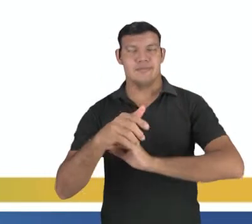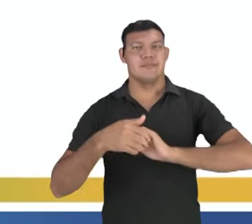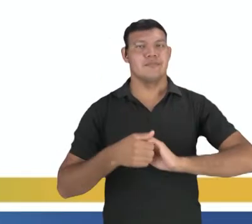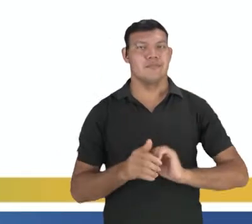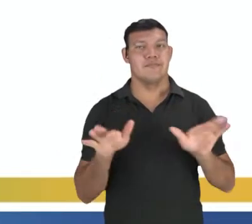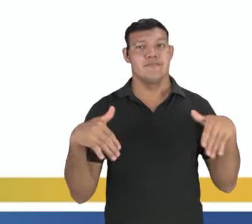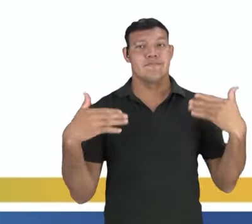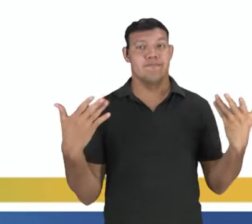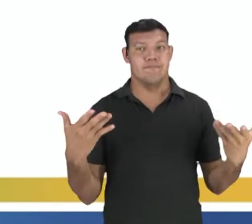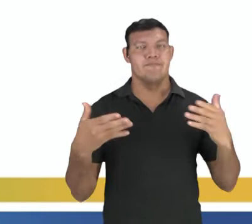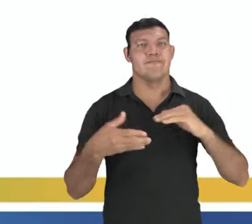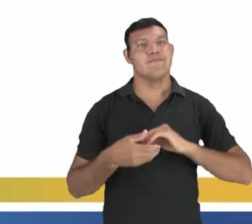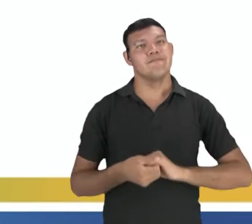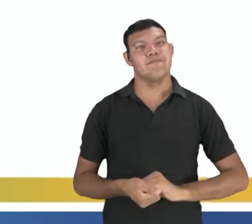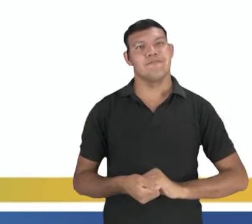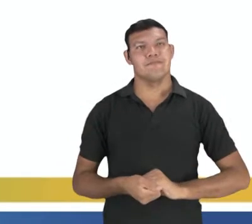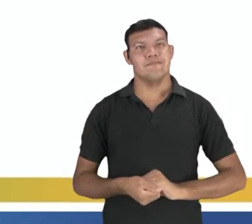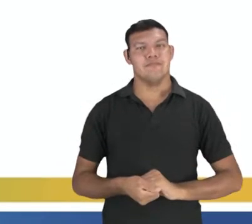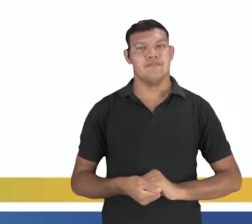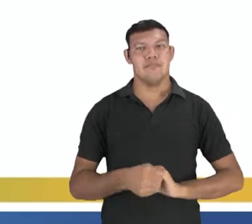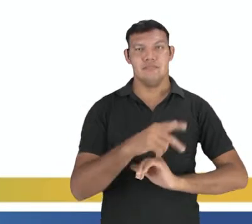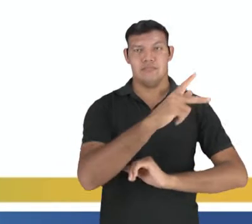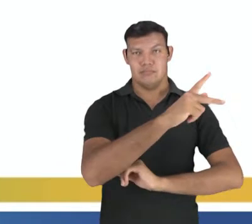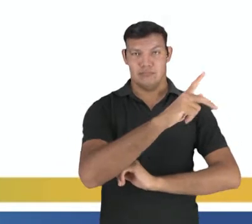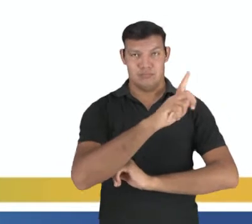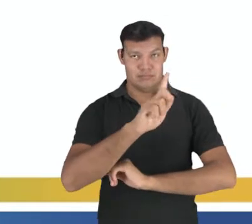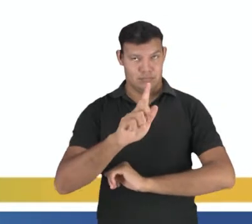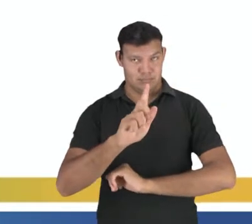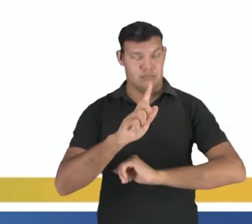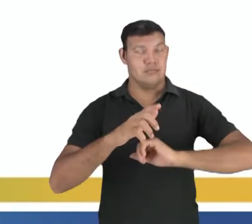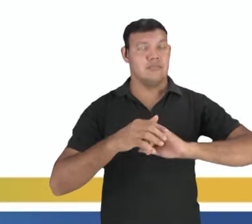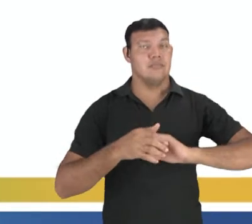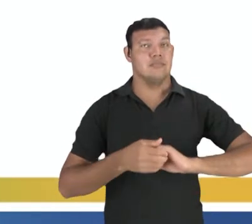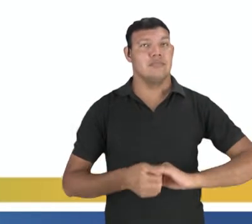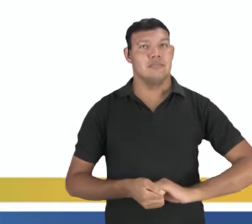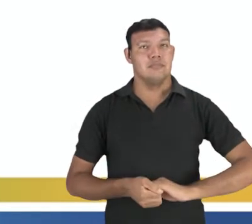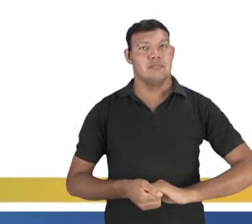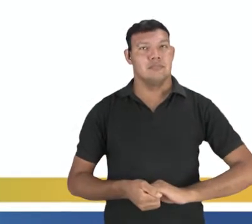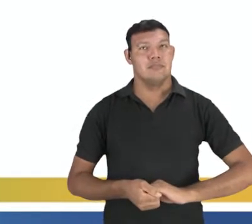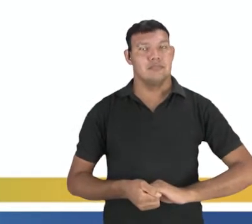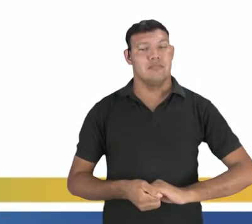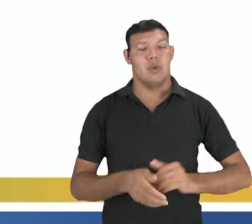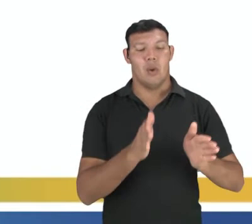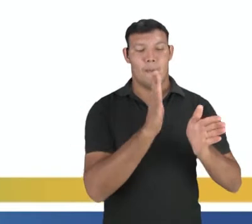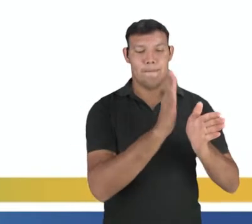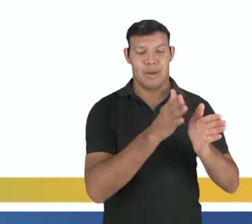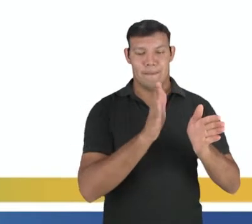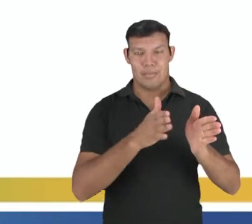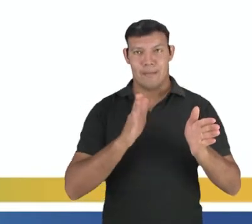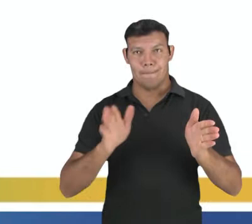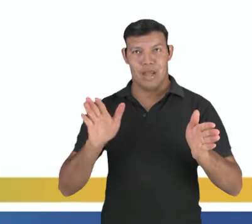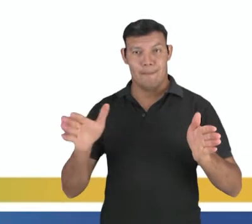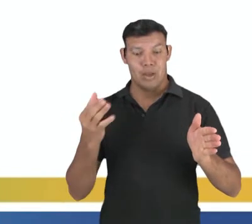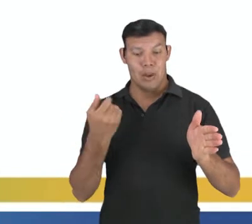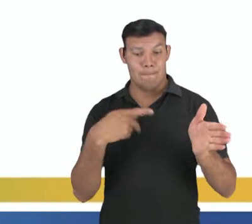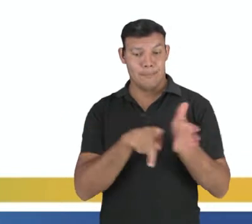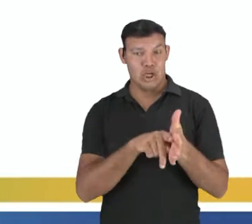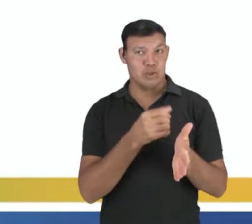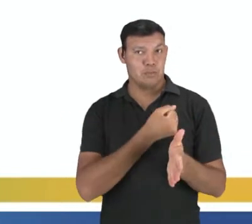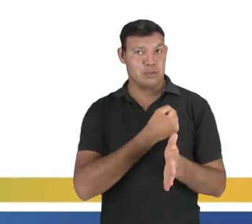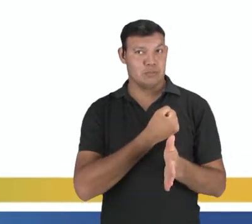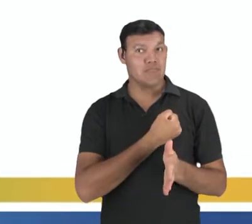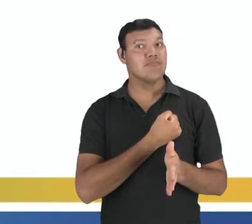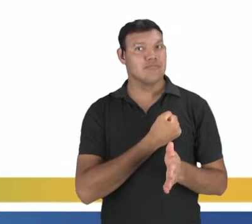Então vamos lá. Uma progressão geométrica é uma sequência numérica em